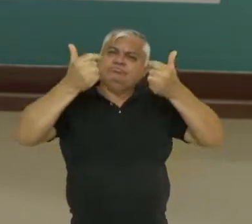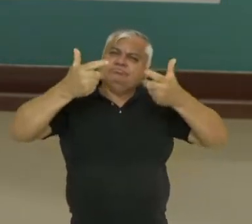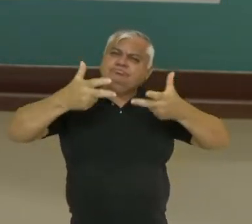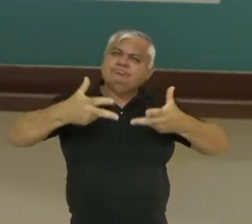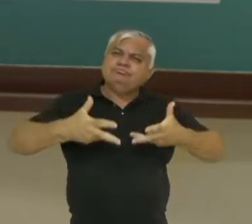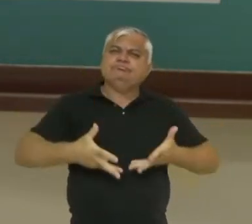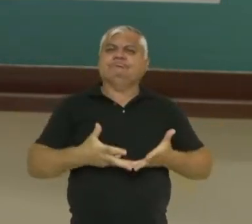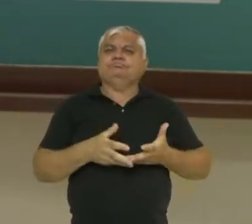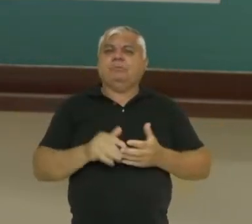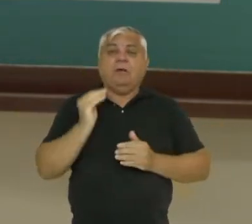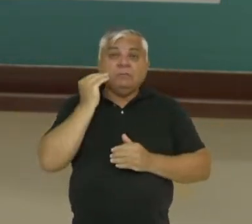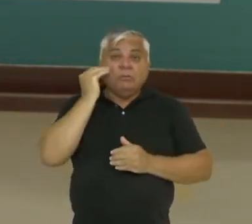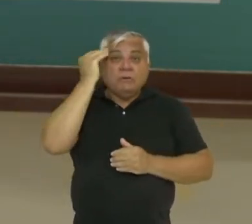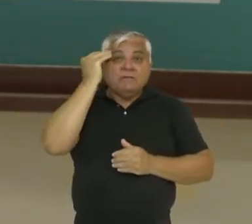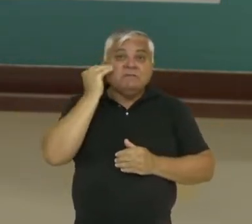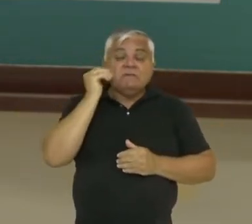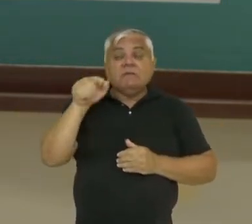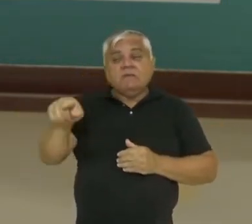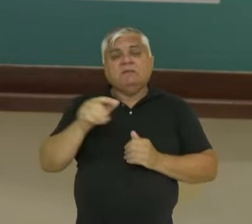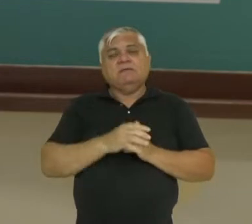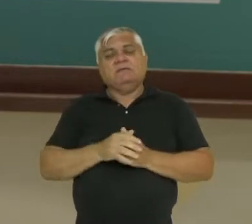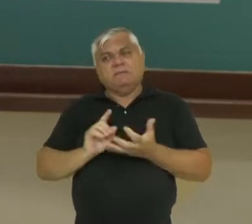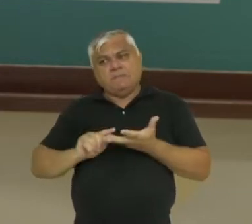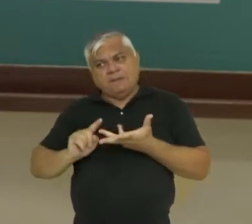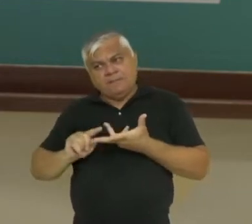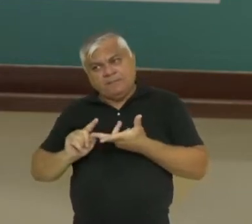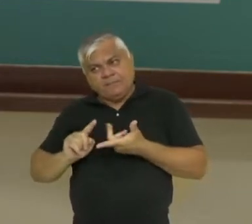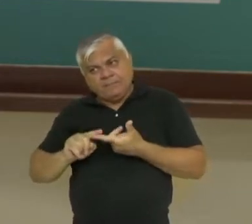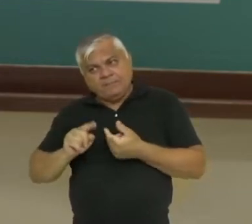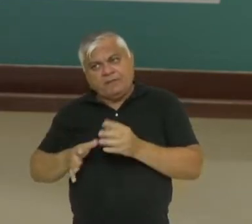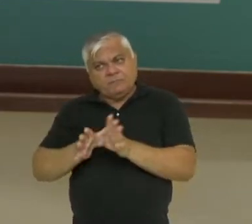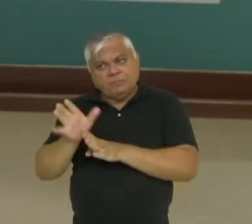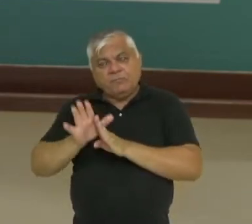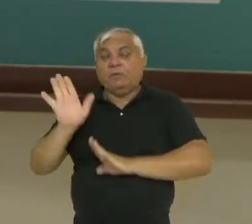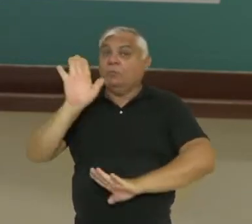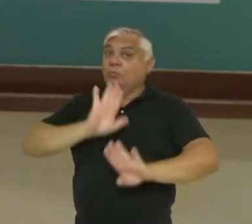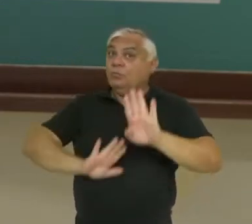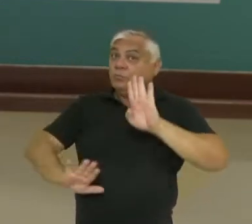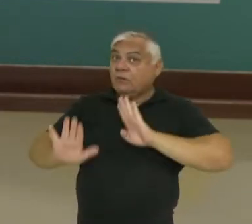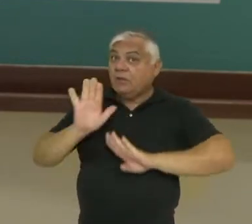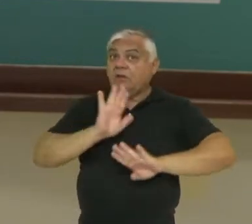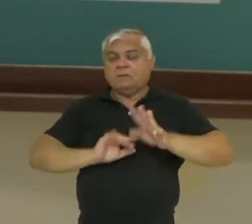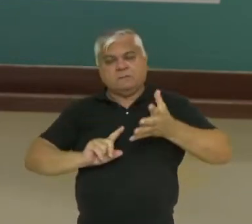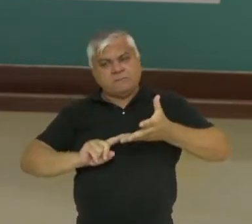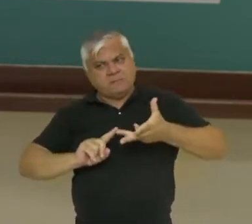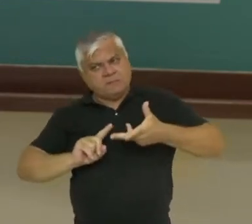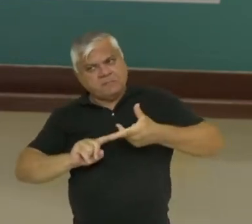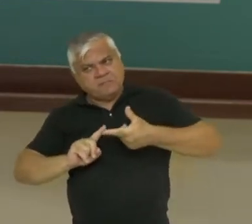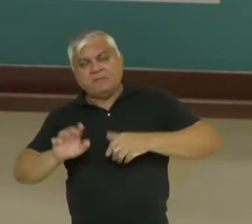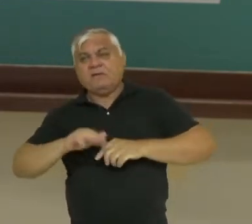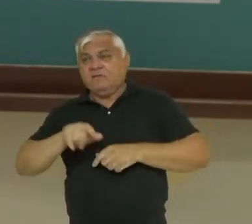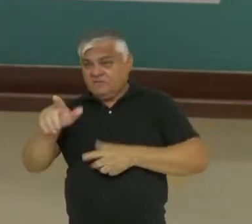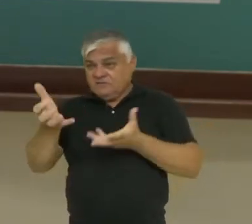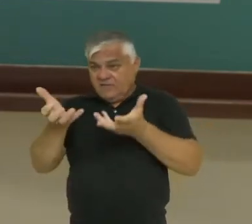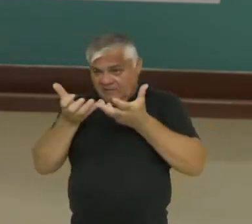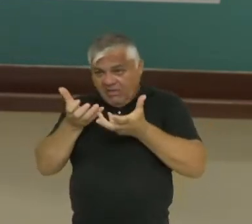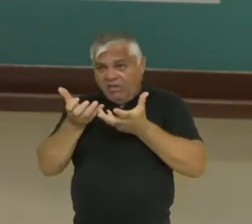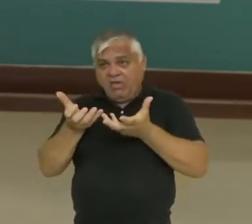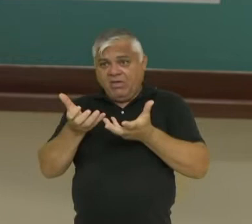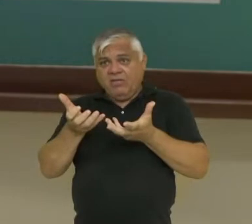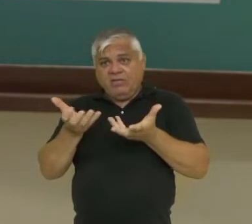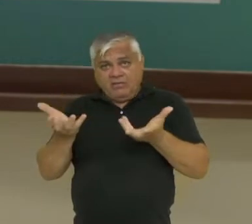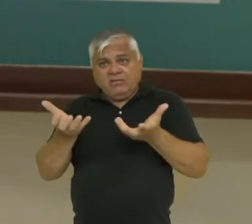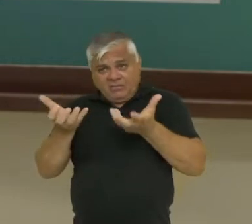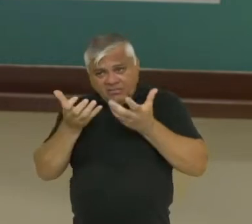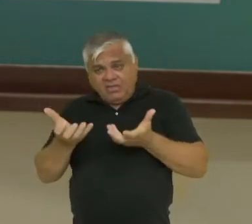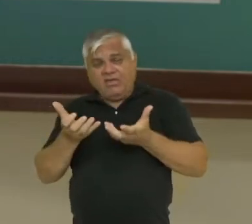explicar para os adolescentes como se cuidar. Então, a partir do momento que você quer entrar, começar essa